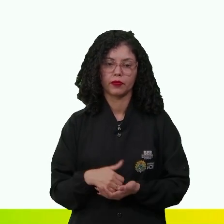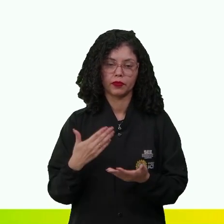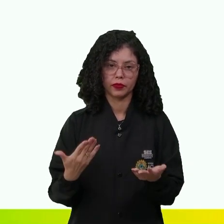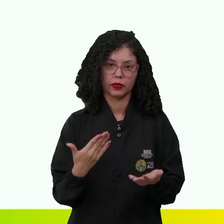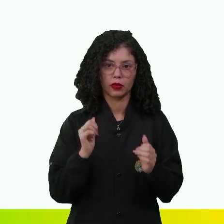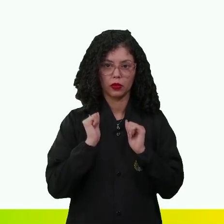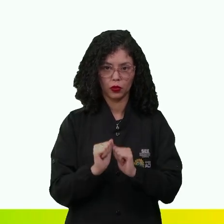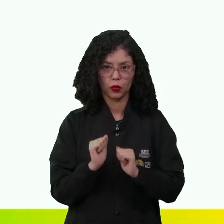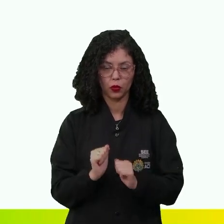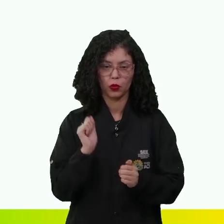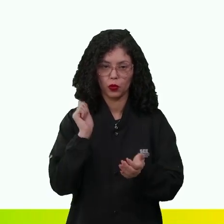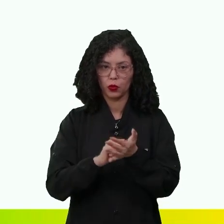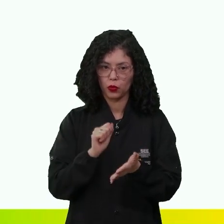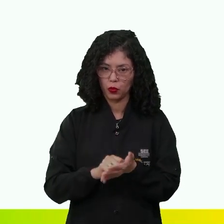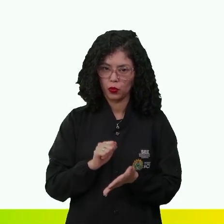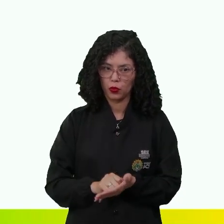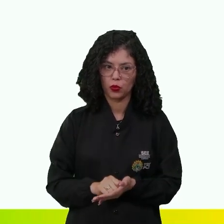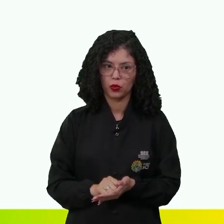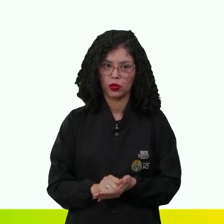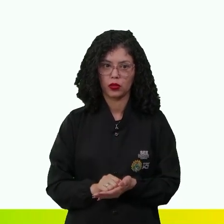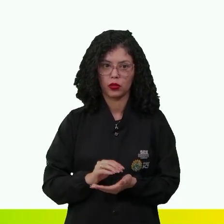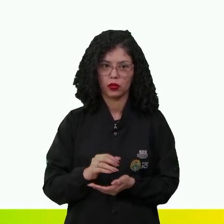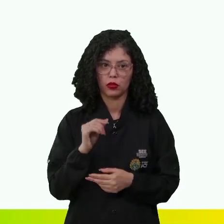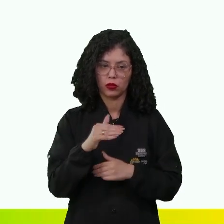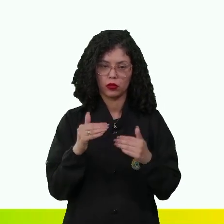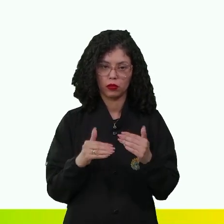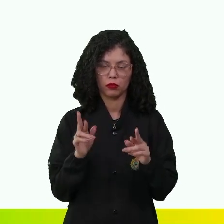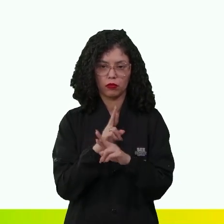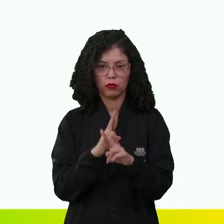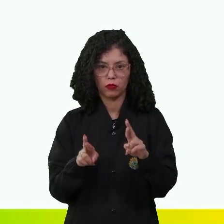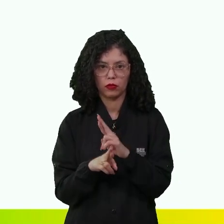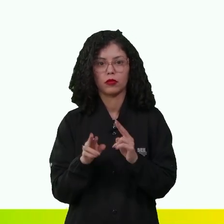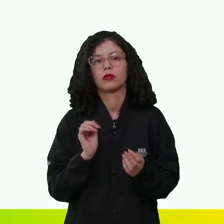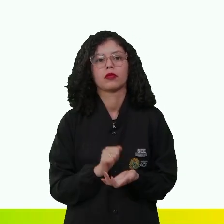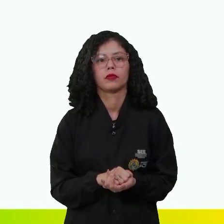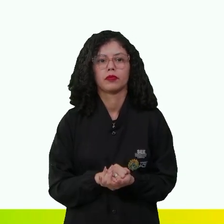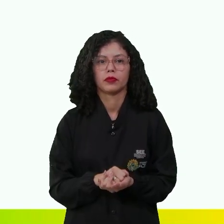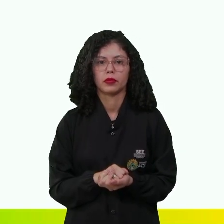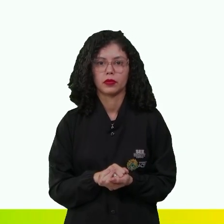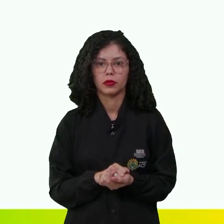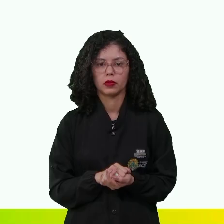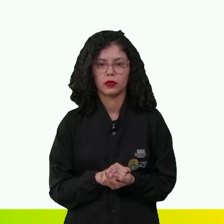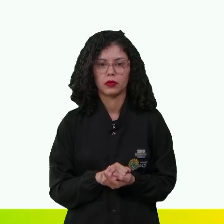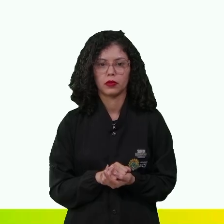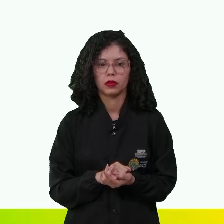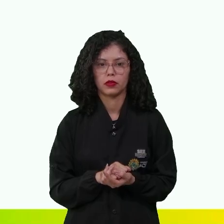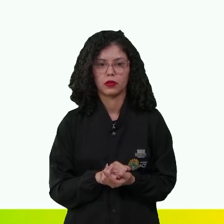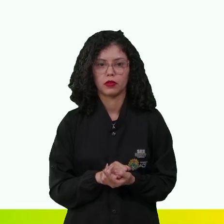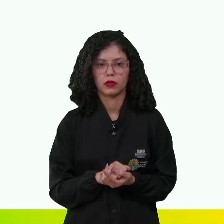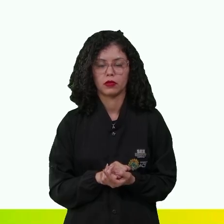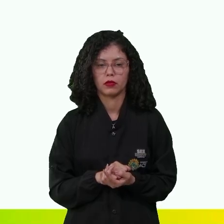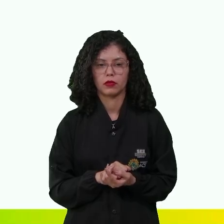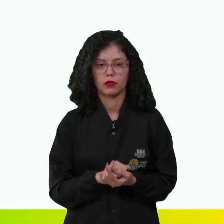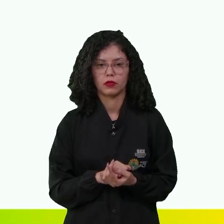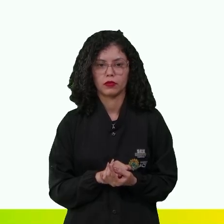pessoal, eu posso escrever colocando tudo em relação a